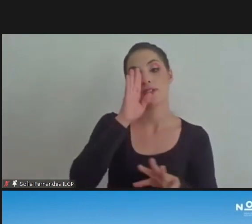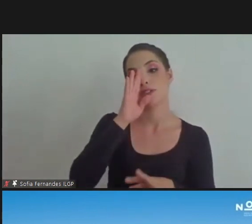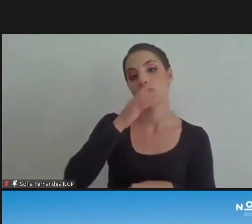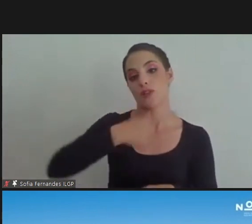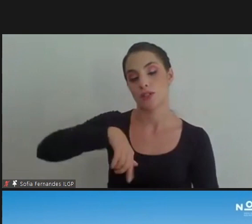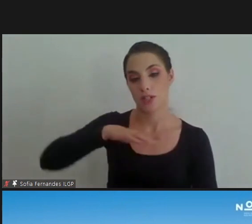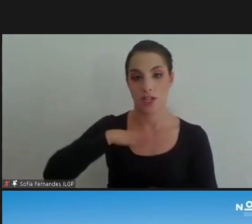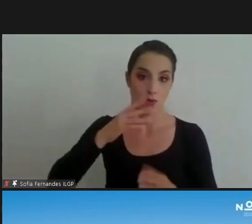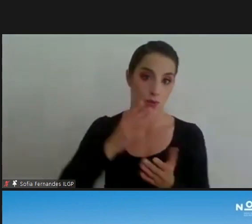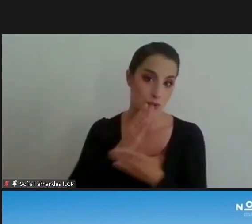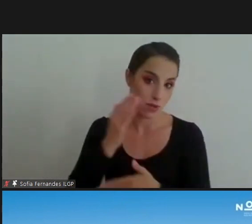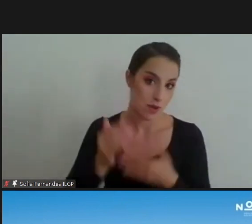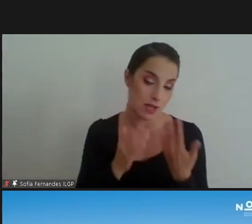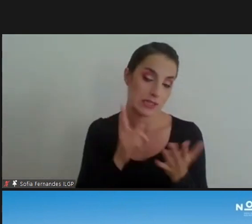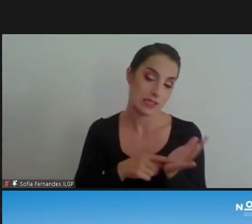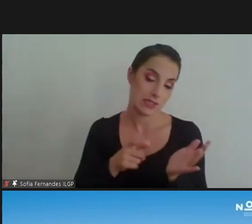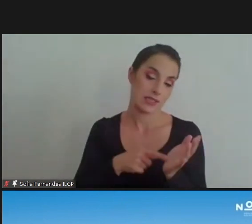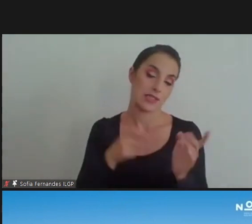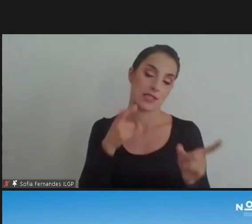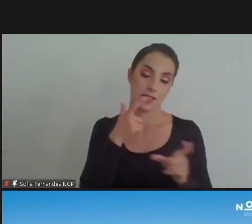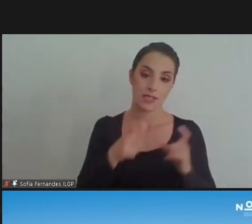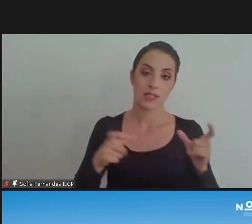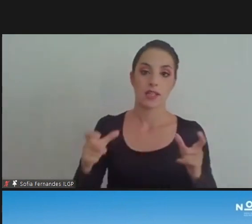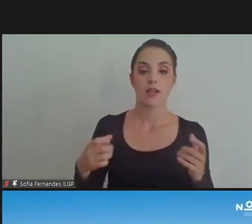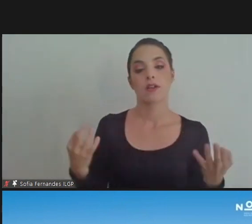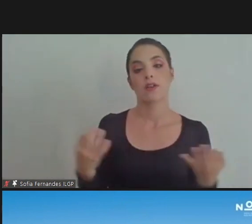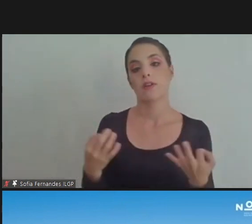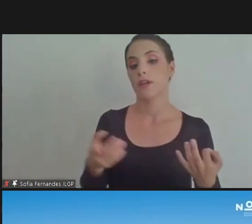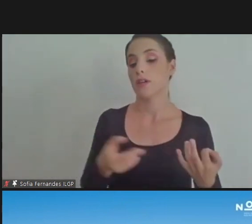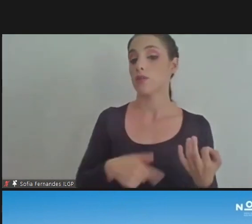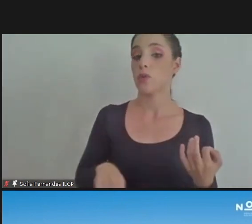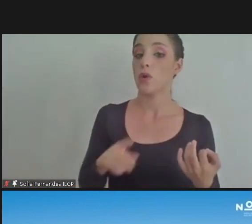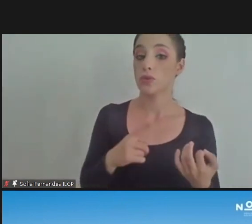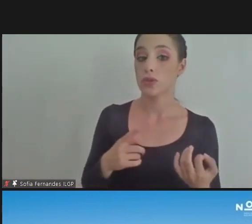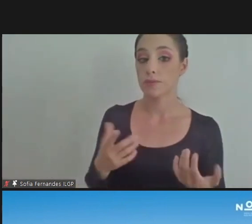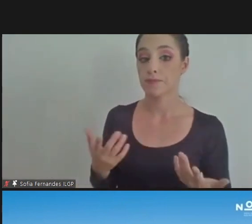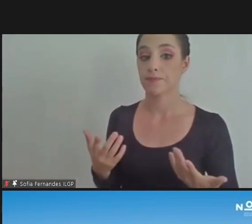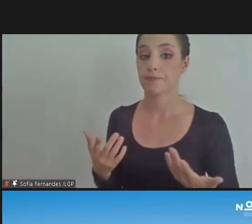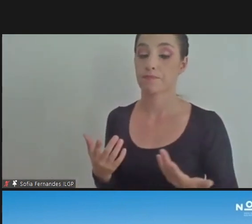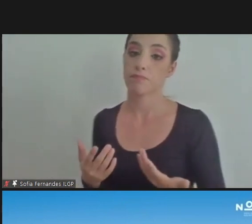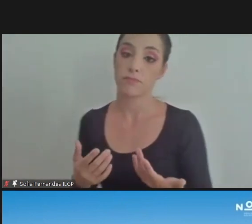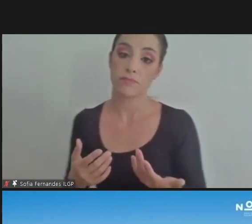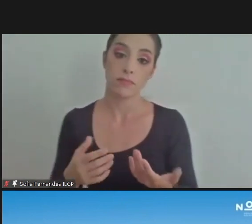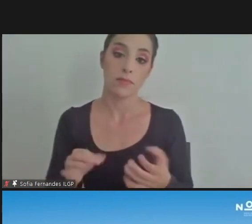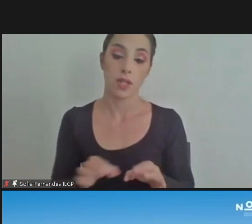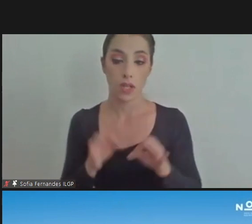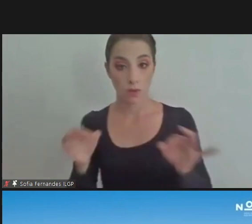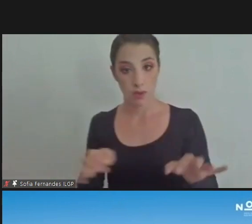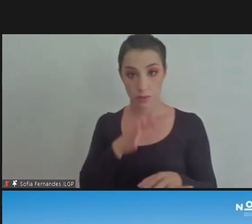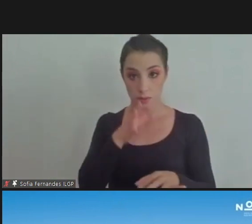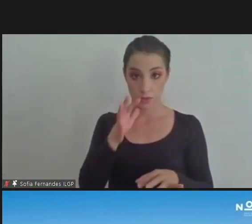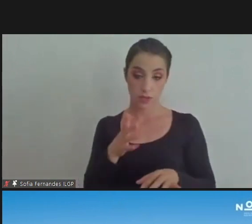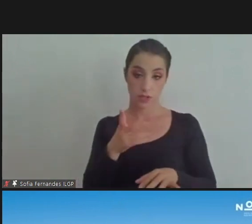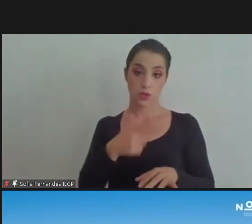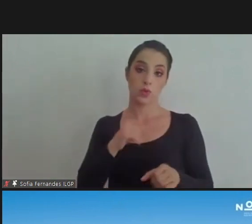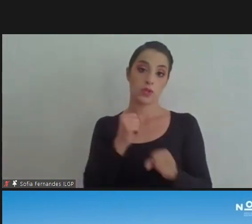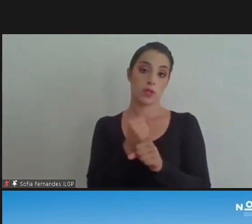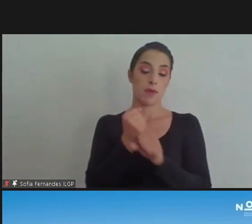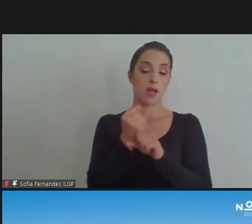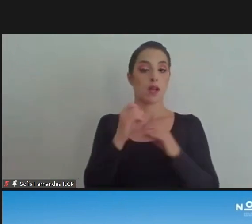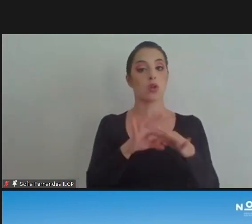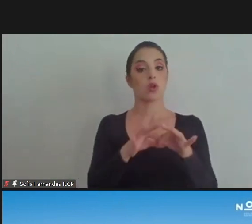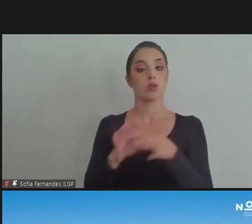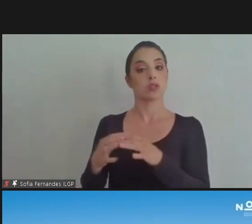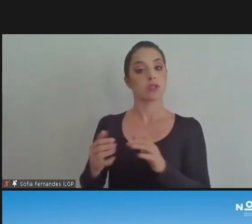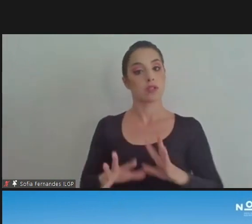né? E, efetivamente, a gente, na ENAP, como eu disse, trabalha com a lógica de desenvolvimento de